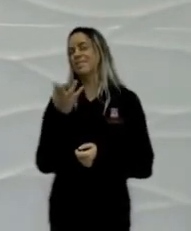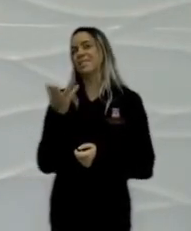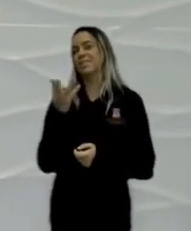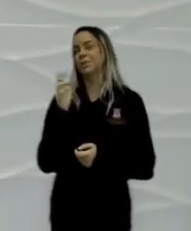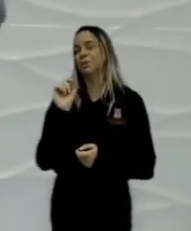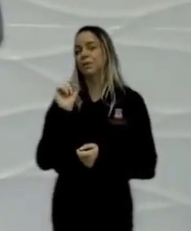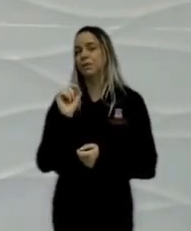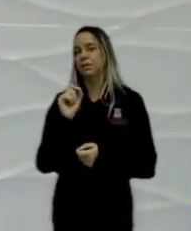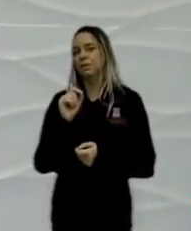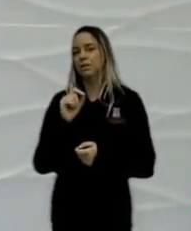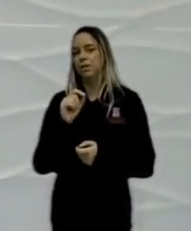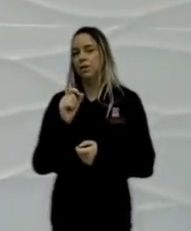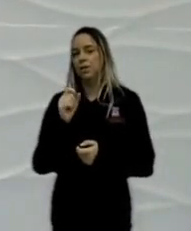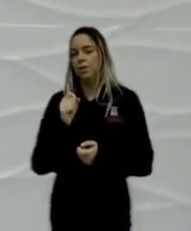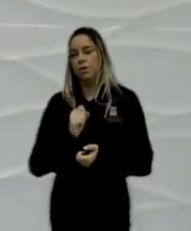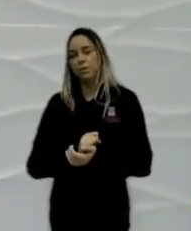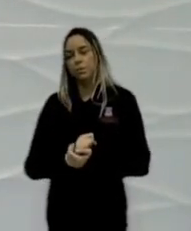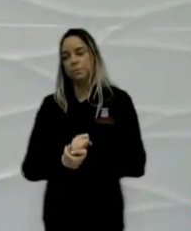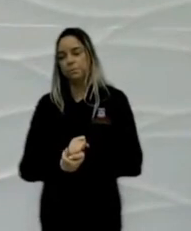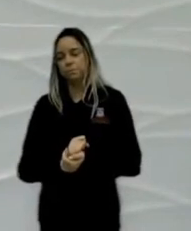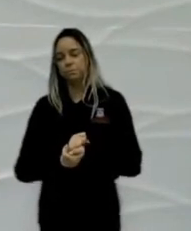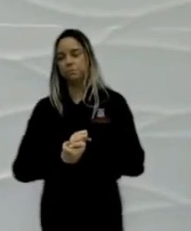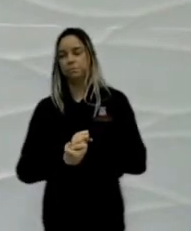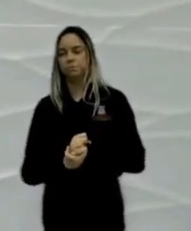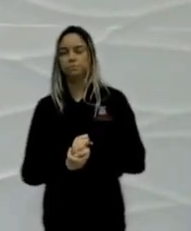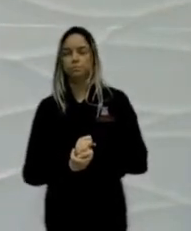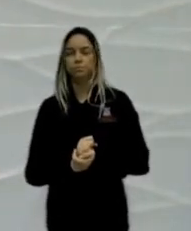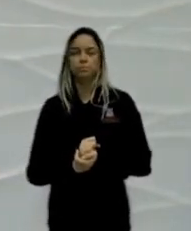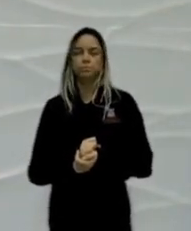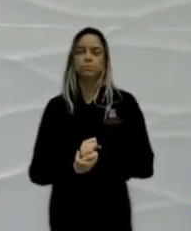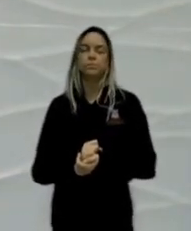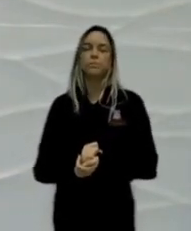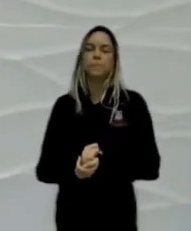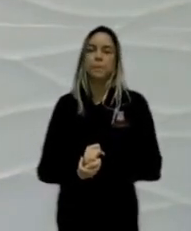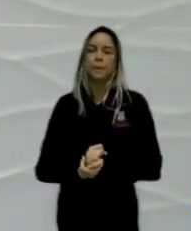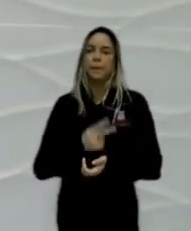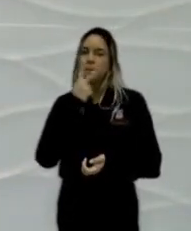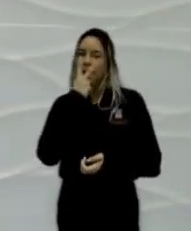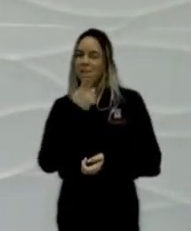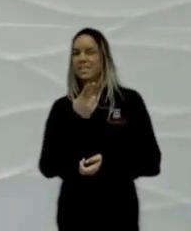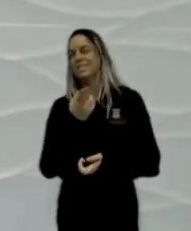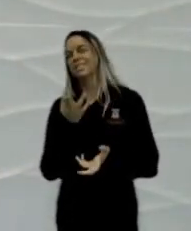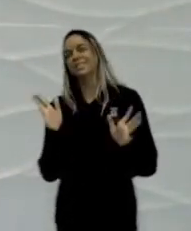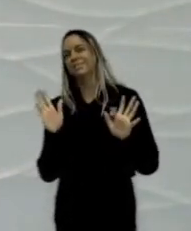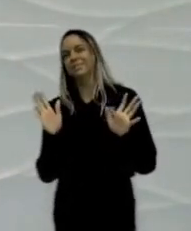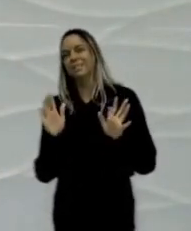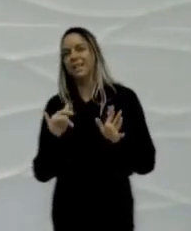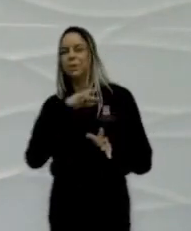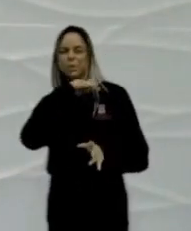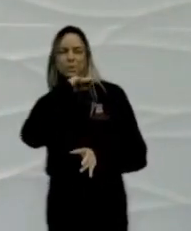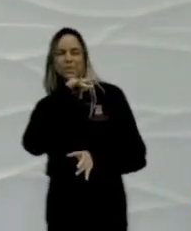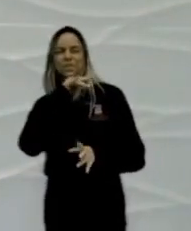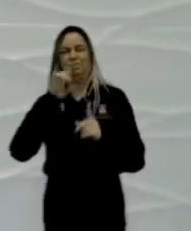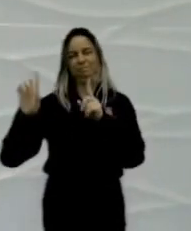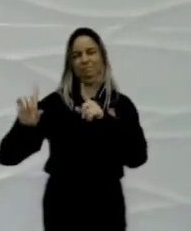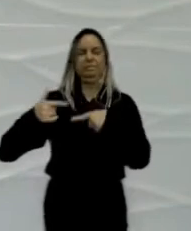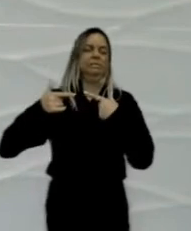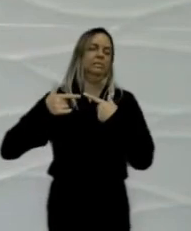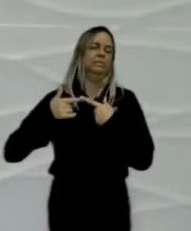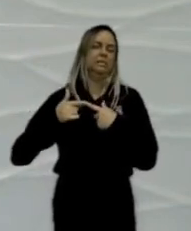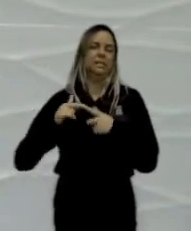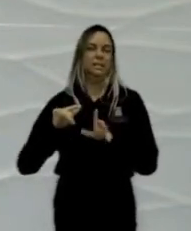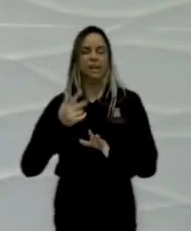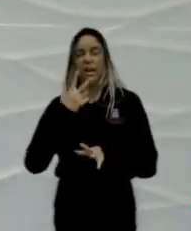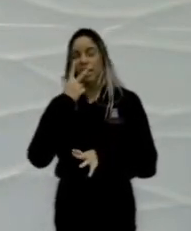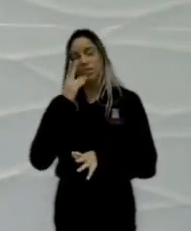assim, ofendido se o GCM chega e pede para ele tirar o carro de um determinado lugar, uma moto. O pessoal se